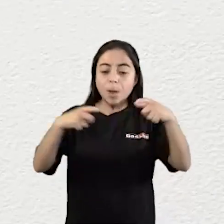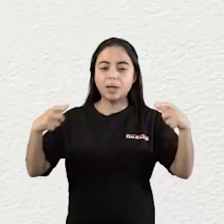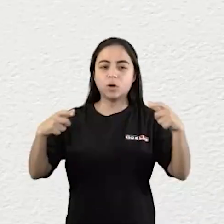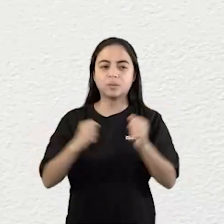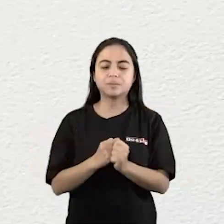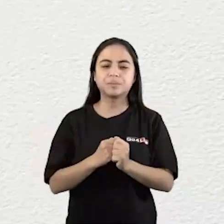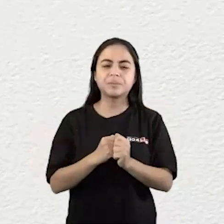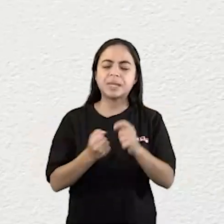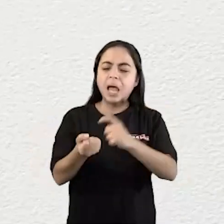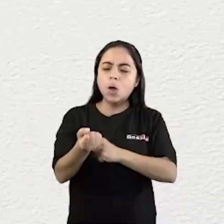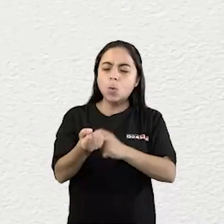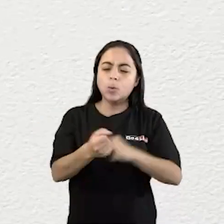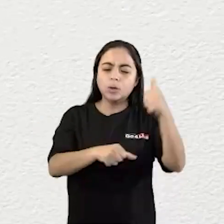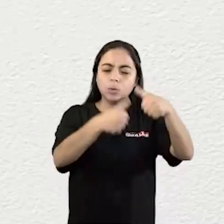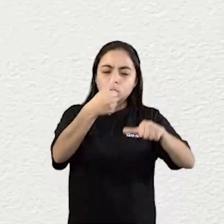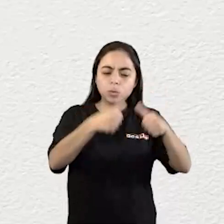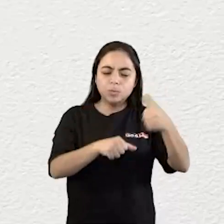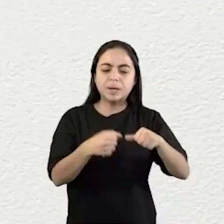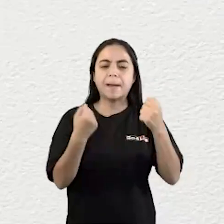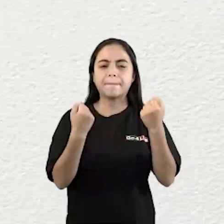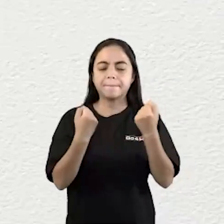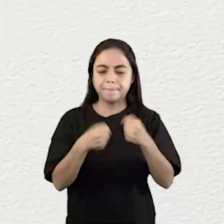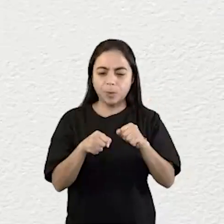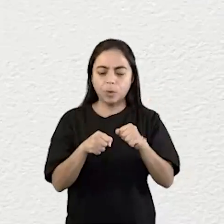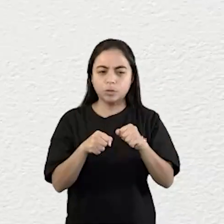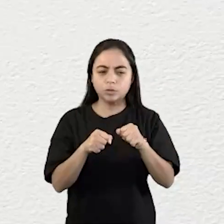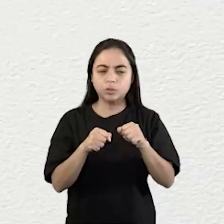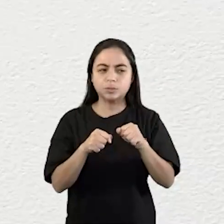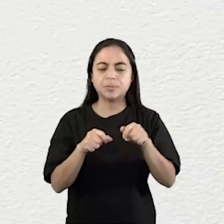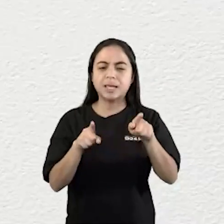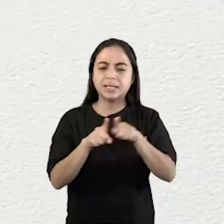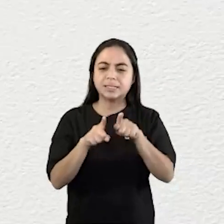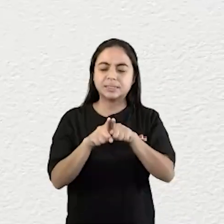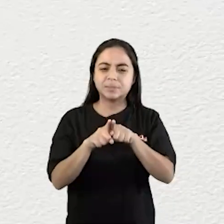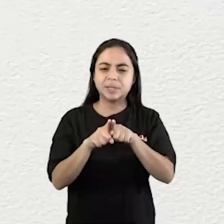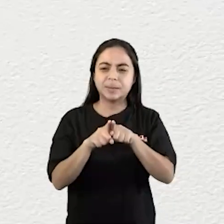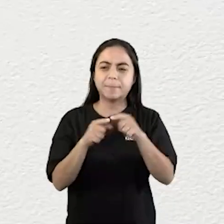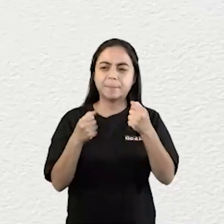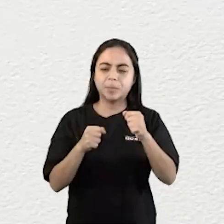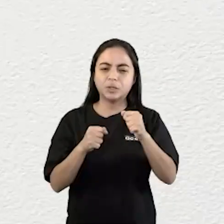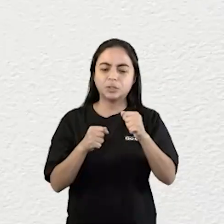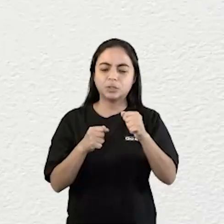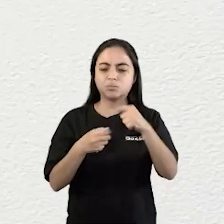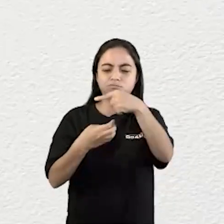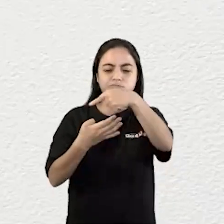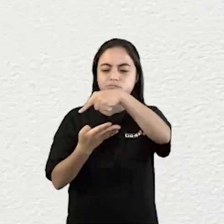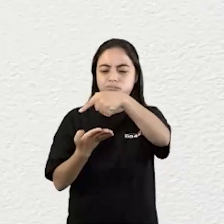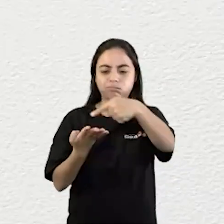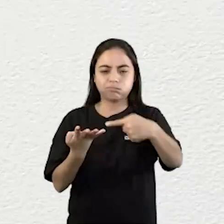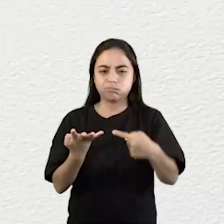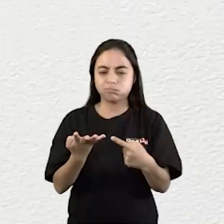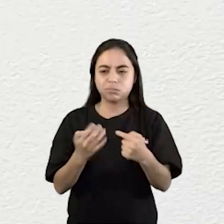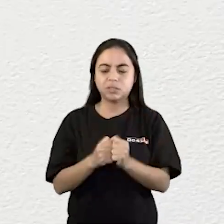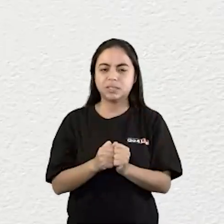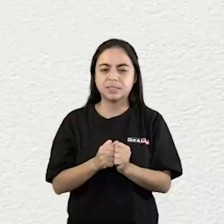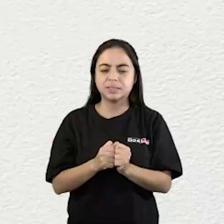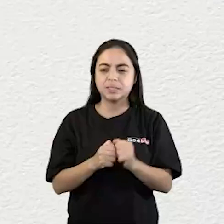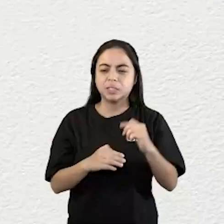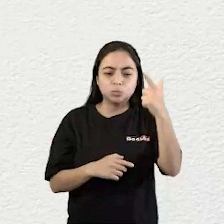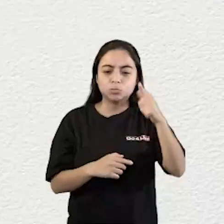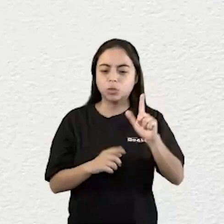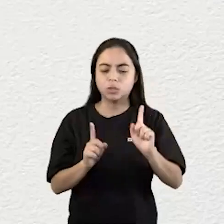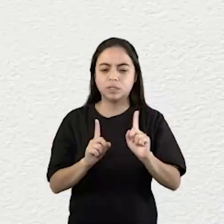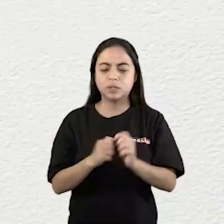do hemograma, que pode, comumente esses animais têm anemia, né, do tipo normocítica, normocrômica, não regenerativa,